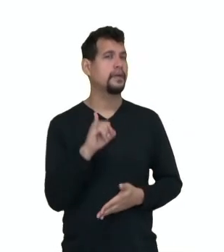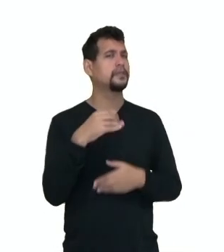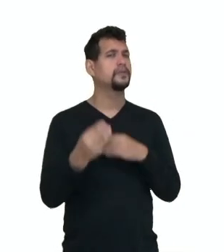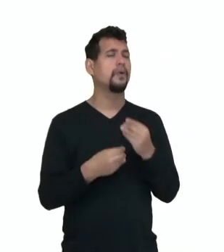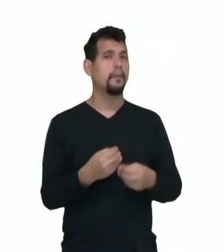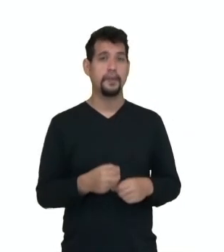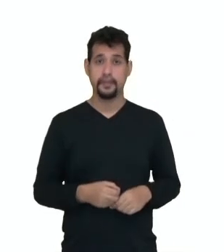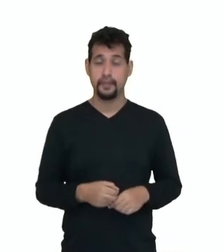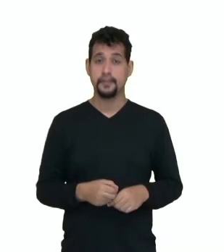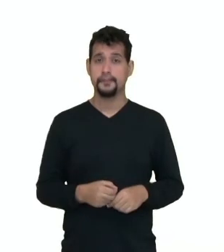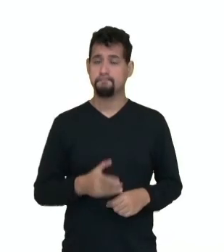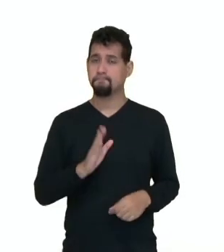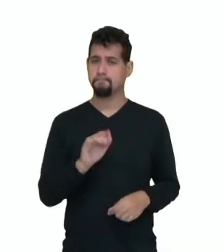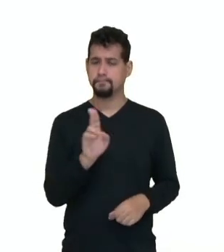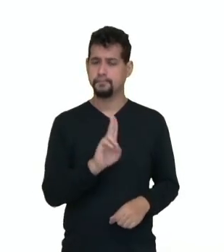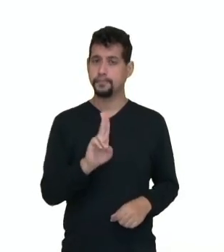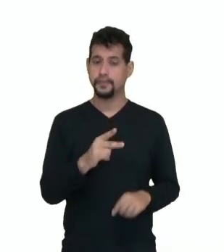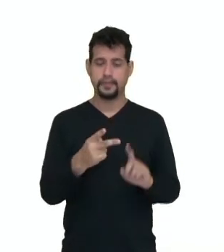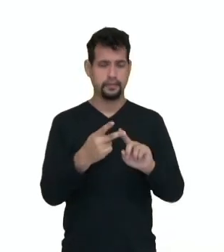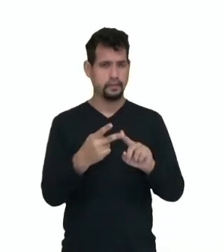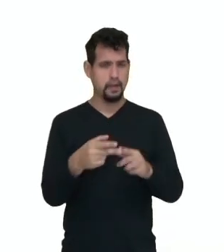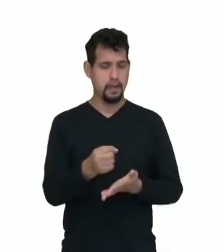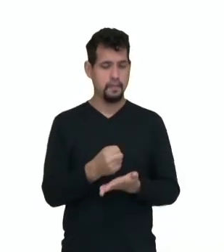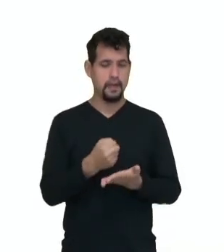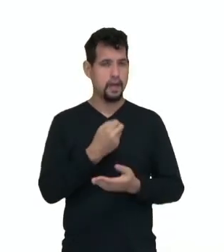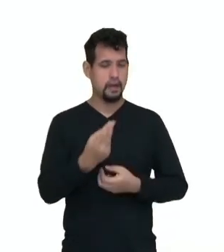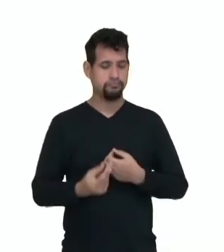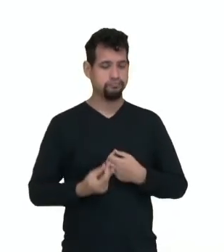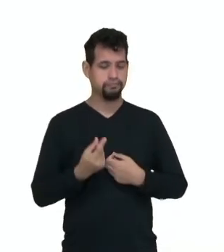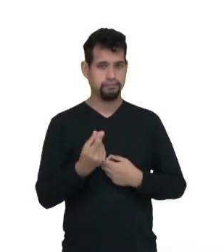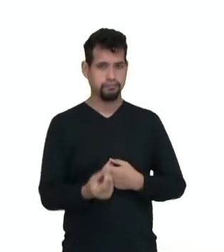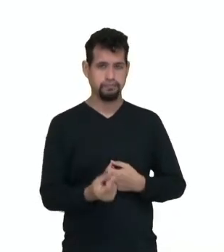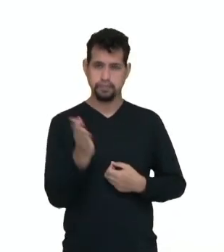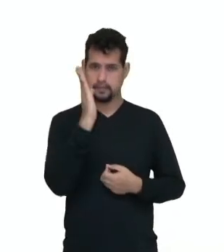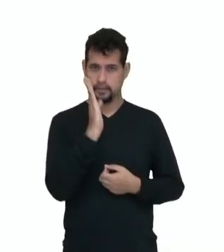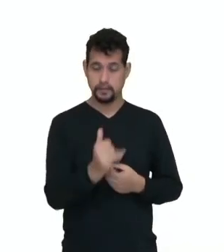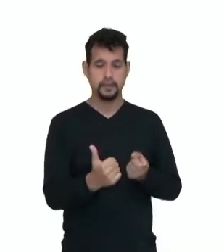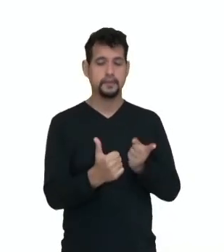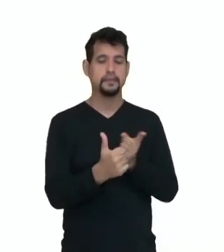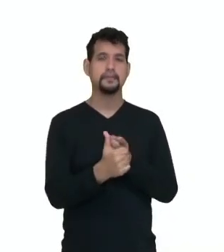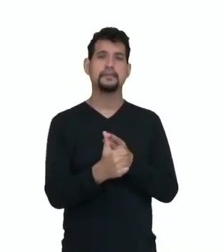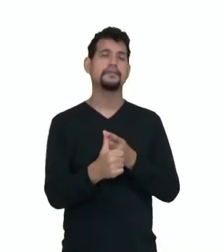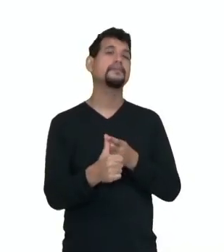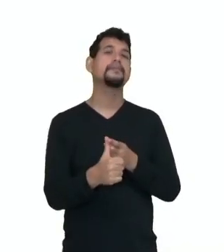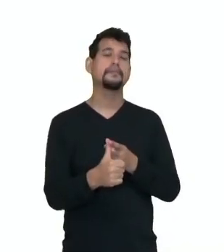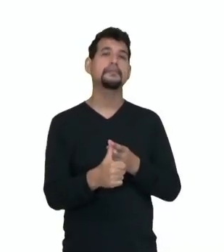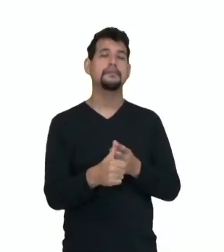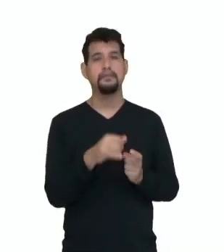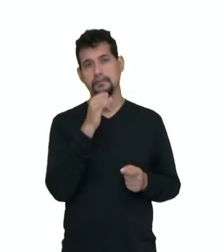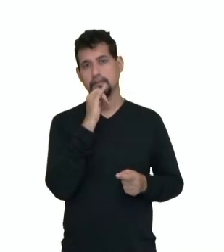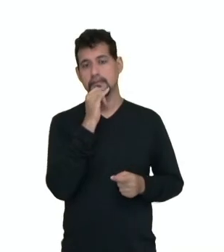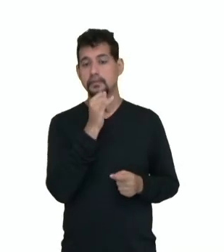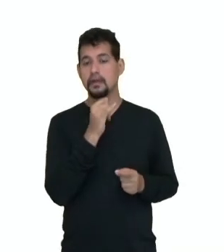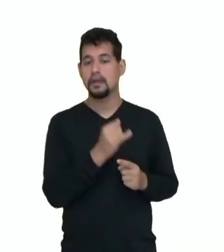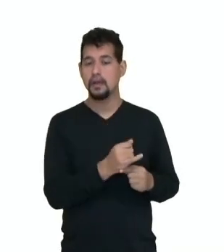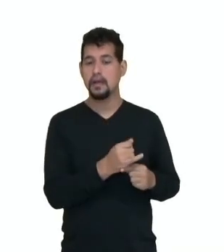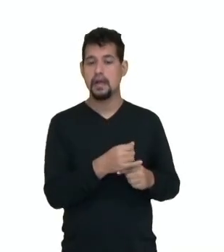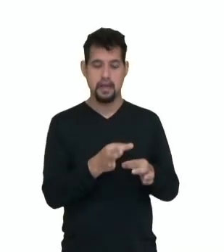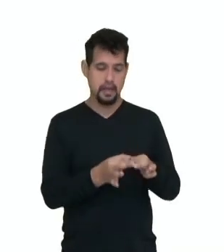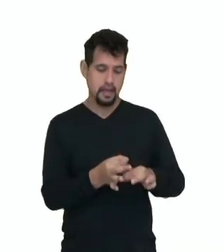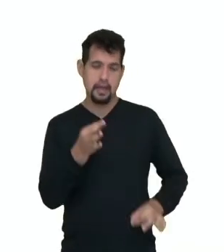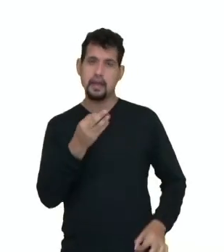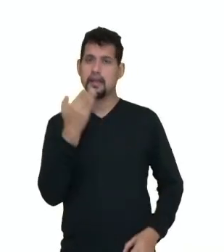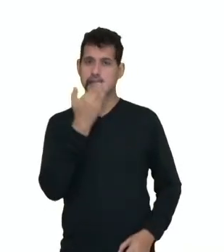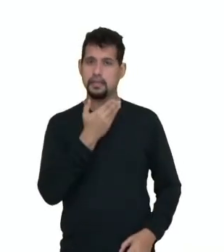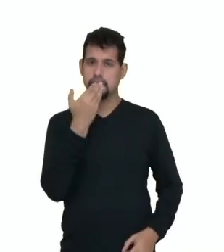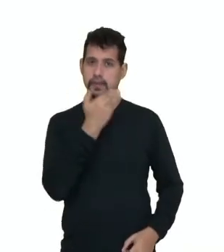foi a segunda base, né, da economia do Brasil. Primeiro foi então, no caso ali, o ciclo da cana-de-açúcar